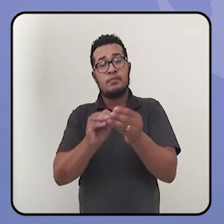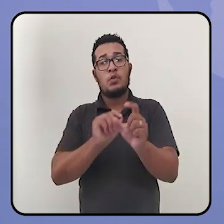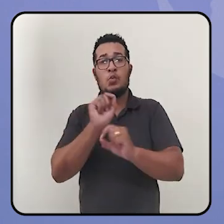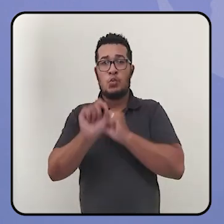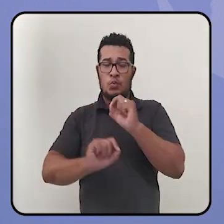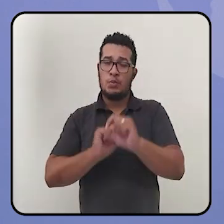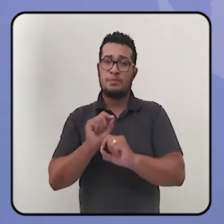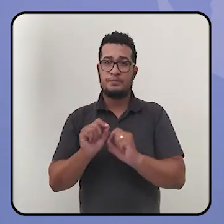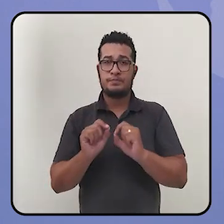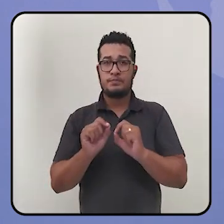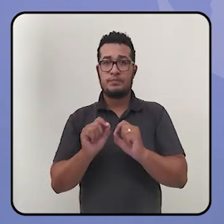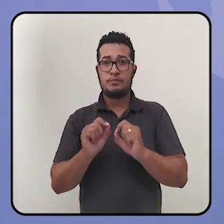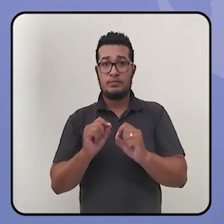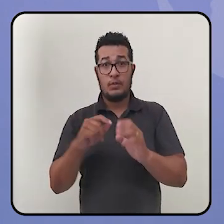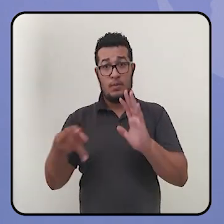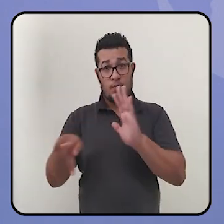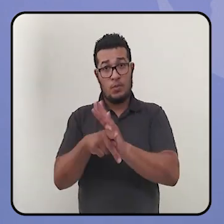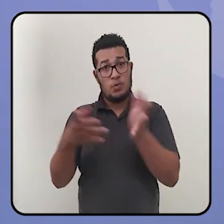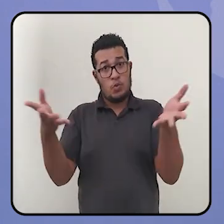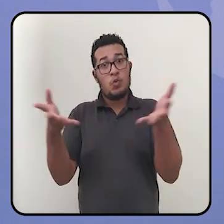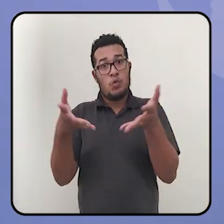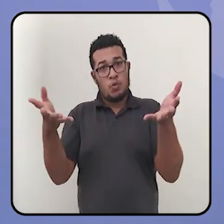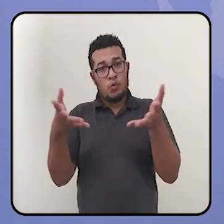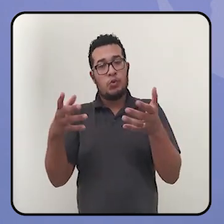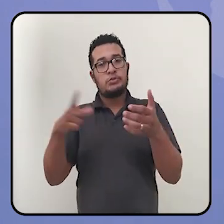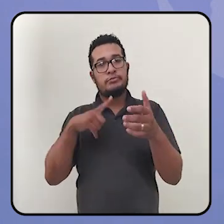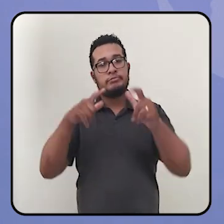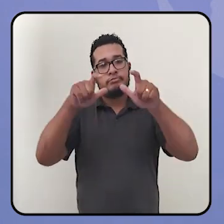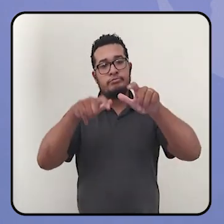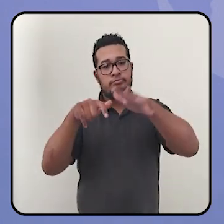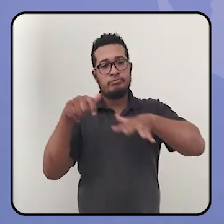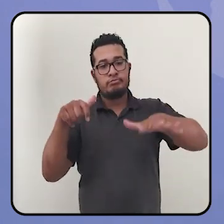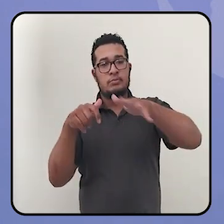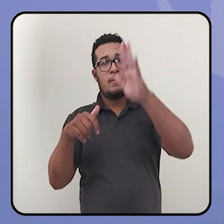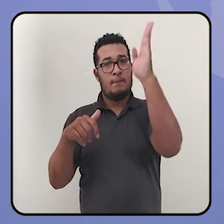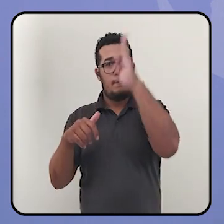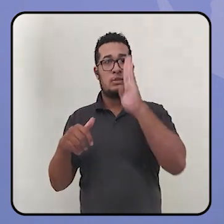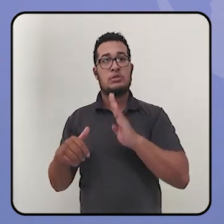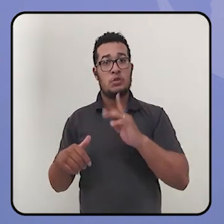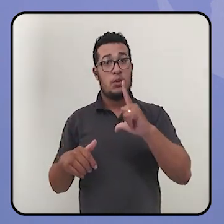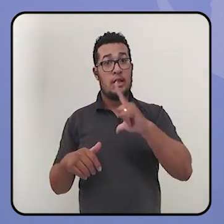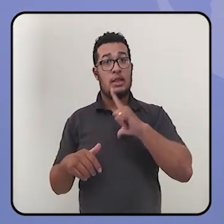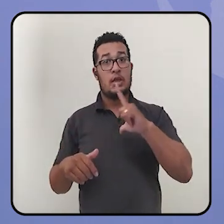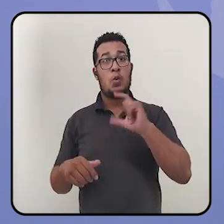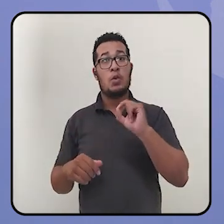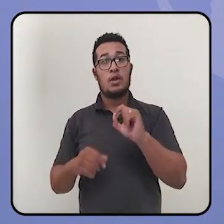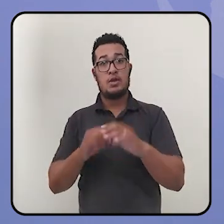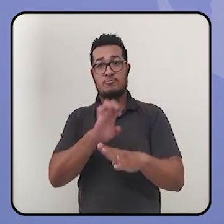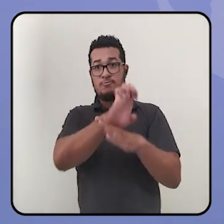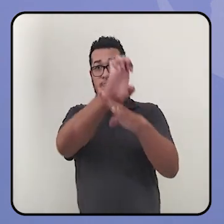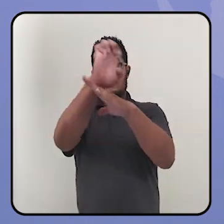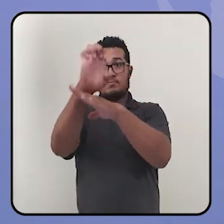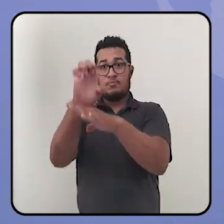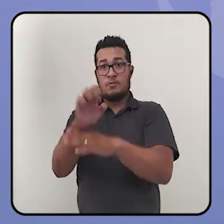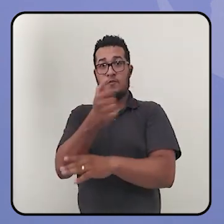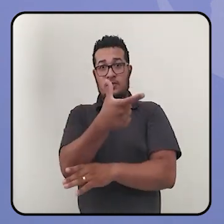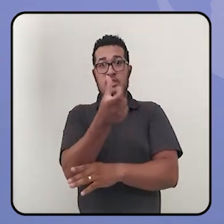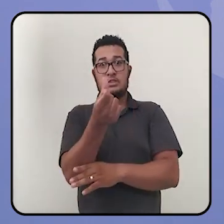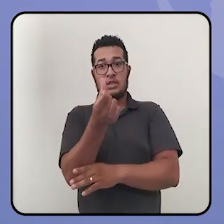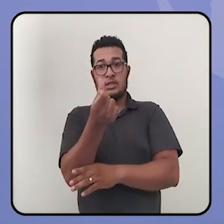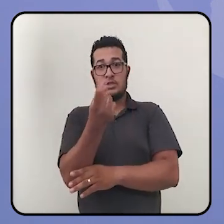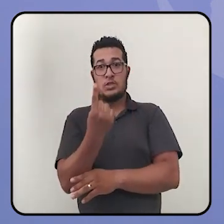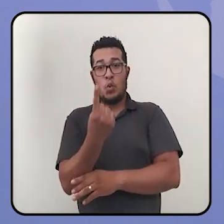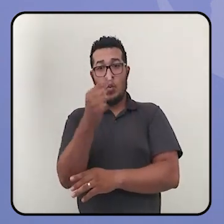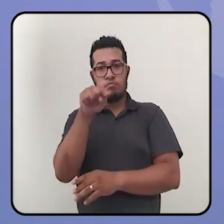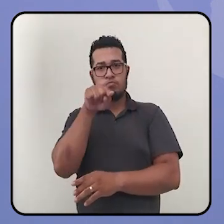acaba investigando, analisando o que seria aqueles achados arqueológicos. Infelizmente, os sambaquis, como vocês puderam